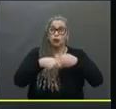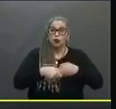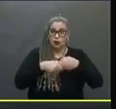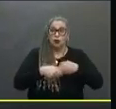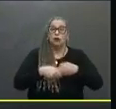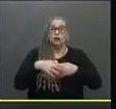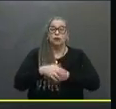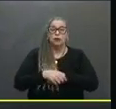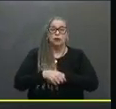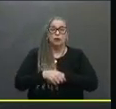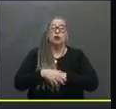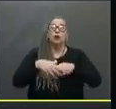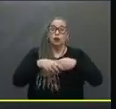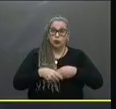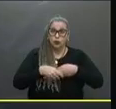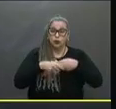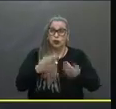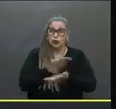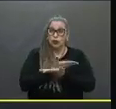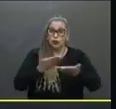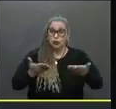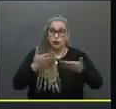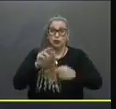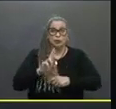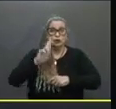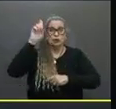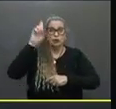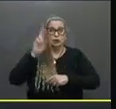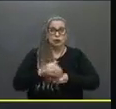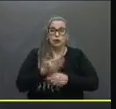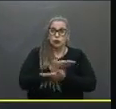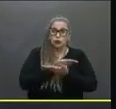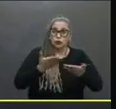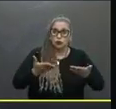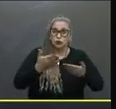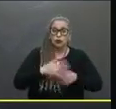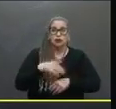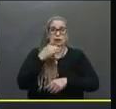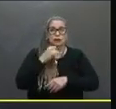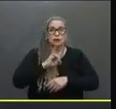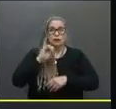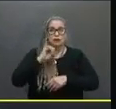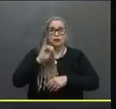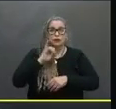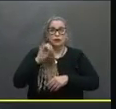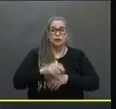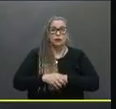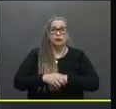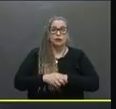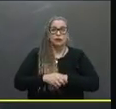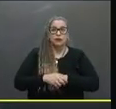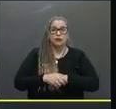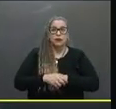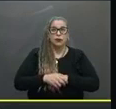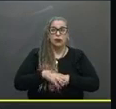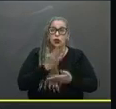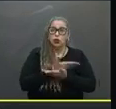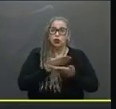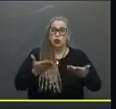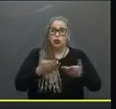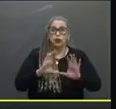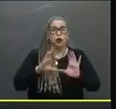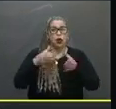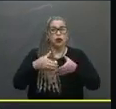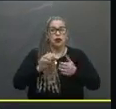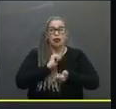cumprimentar. Cumprimentamos a toda a diretoria, eu cumprimento a toda a diretoria do Esporte Clube Internacional, os meus ex-companheiros,